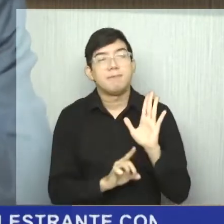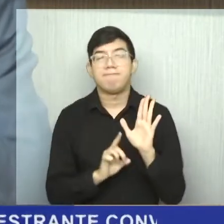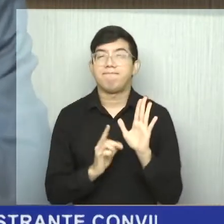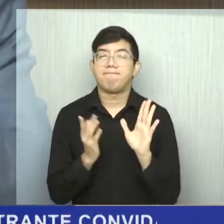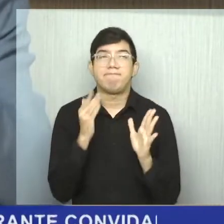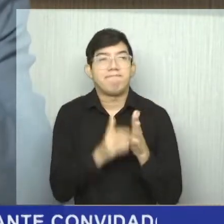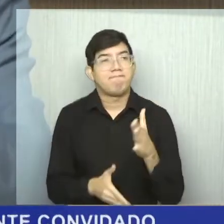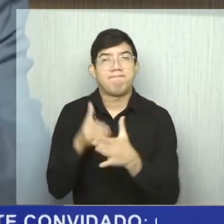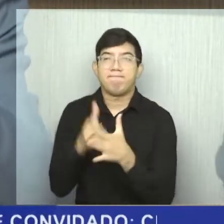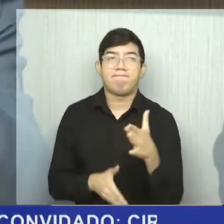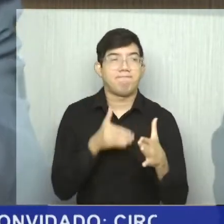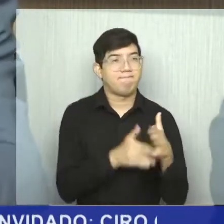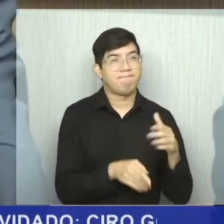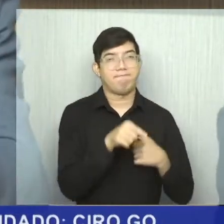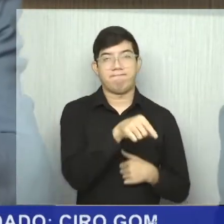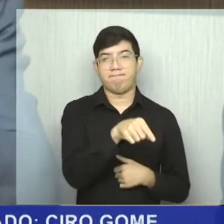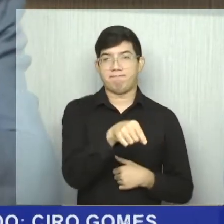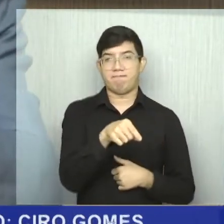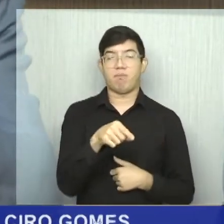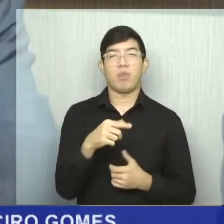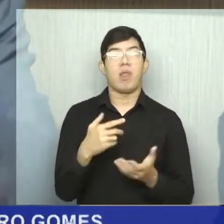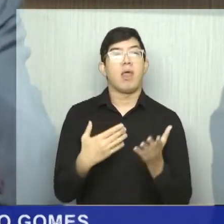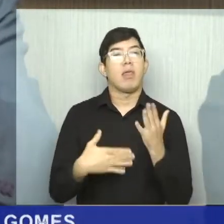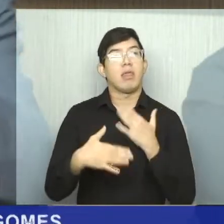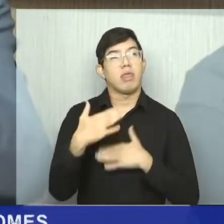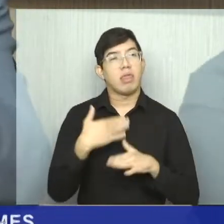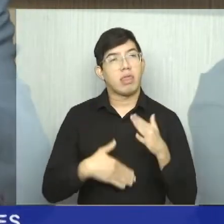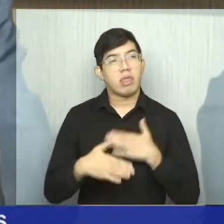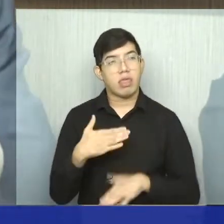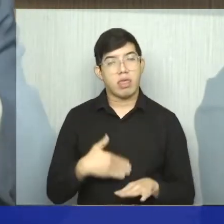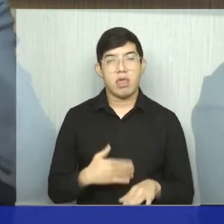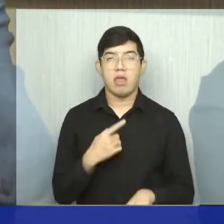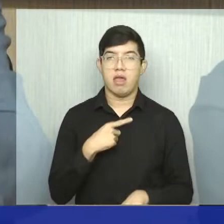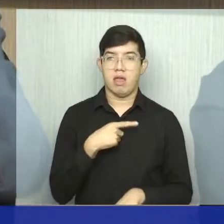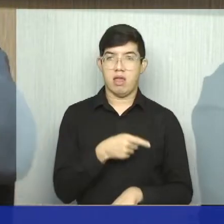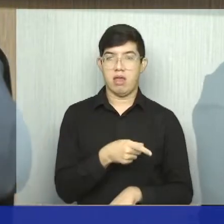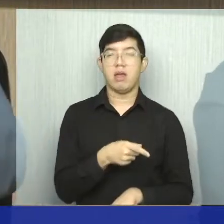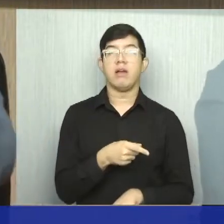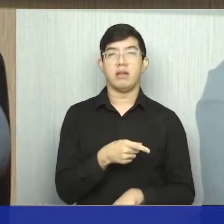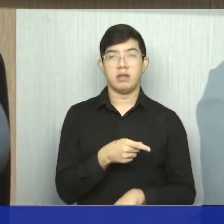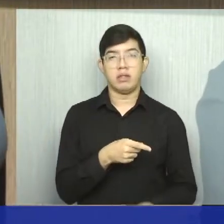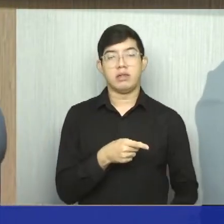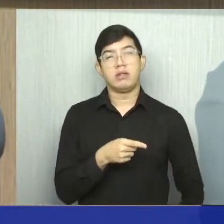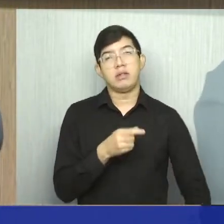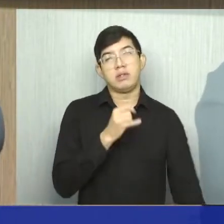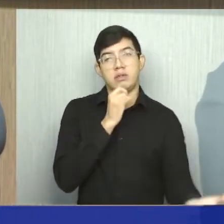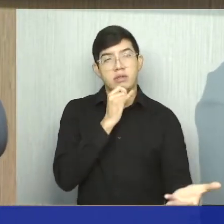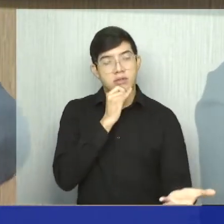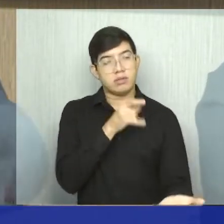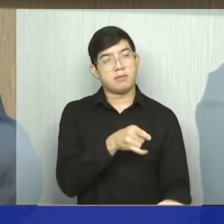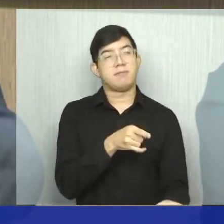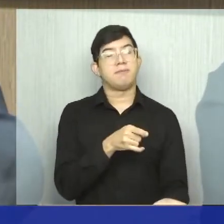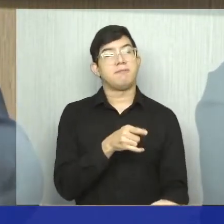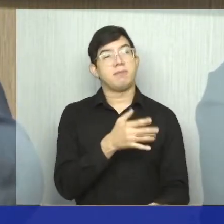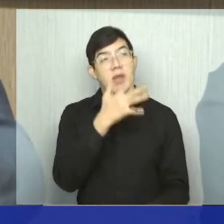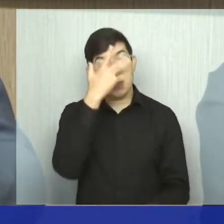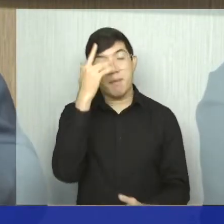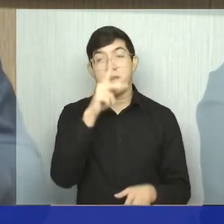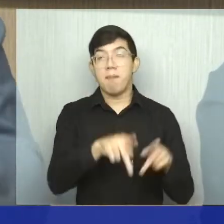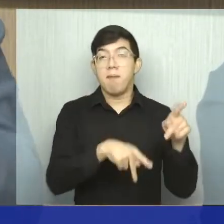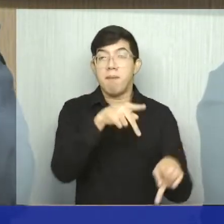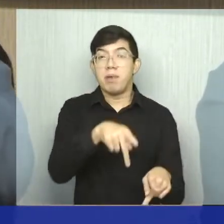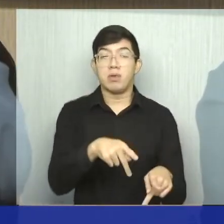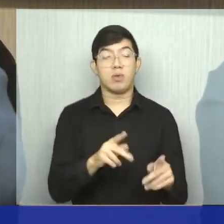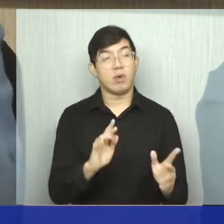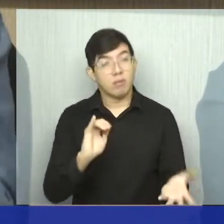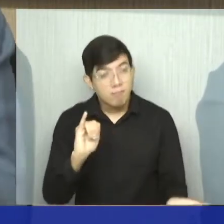há nenhuma dúvida, está fracassando naquela sua tarefa de oferecer um regime de oportunidades para as pessoas. As pessoas estão sentindo...